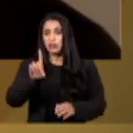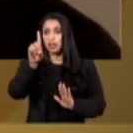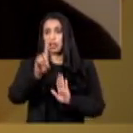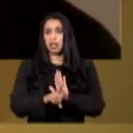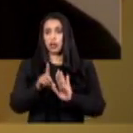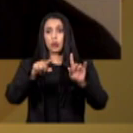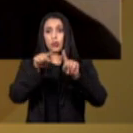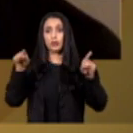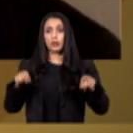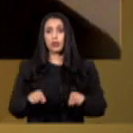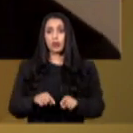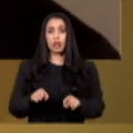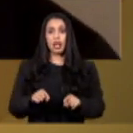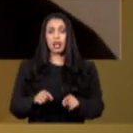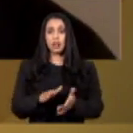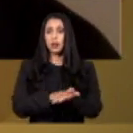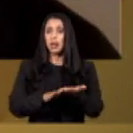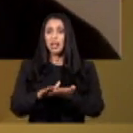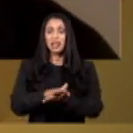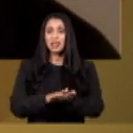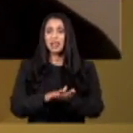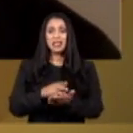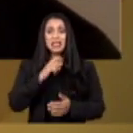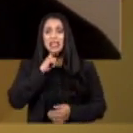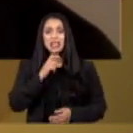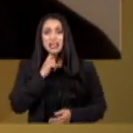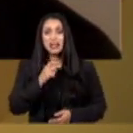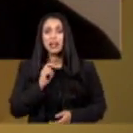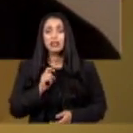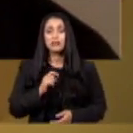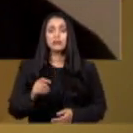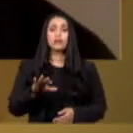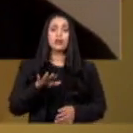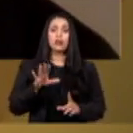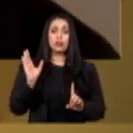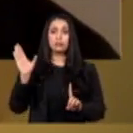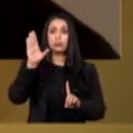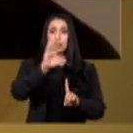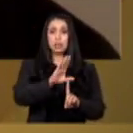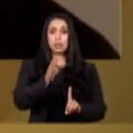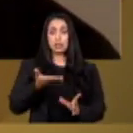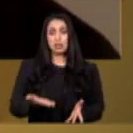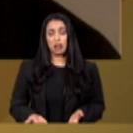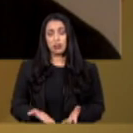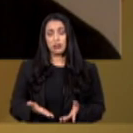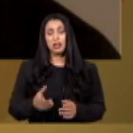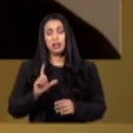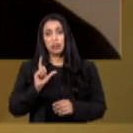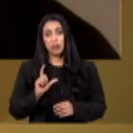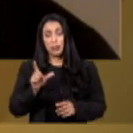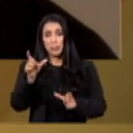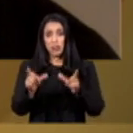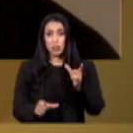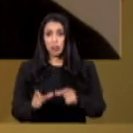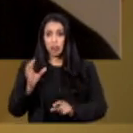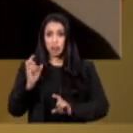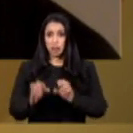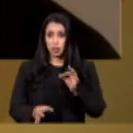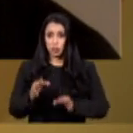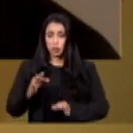empregado como e assim ninguém da perícia se quer enfiar a ponta desconsideração de personalidade jurídica